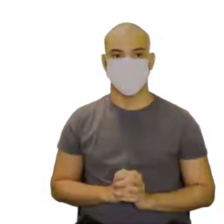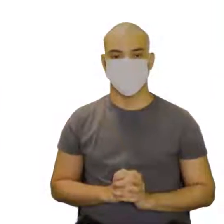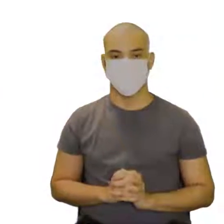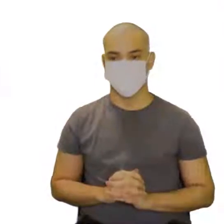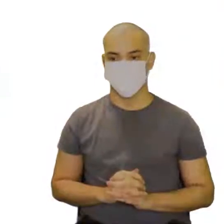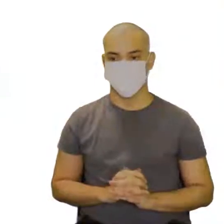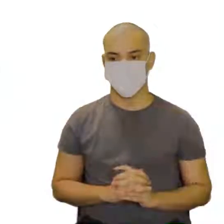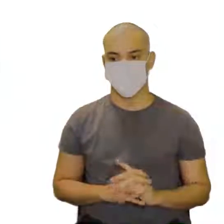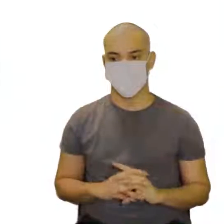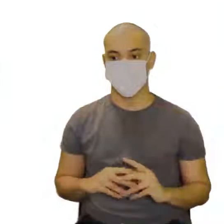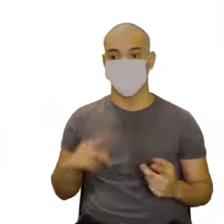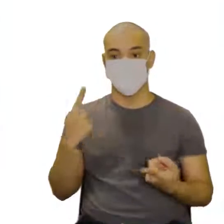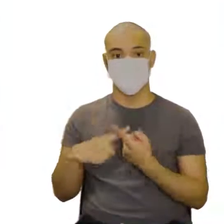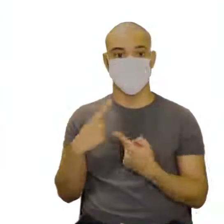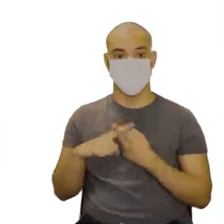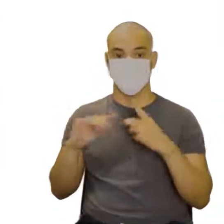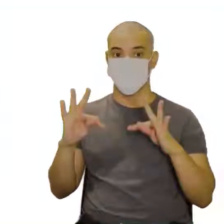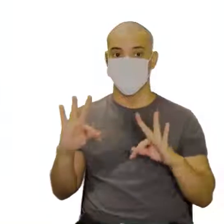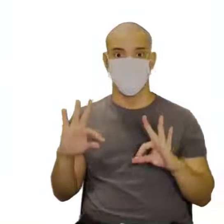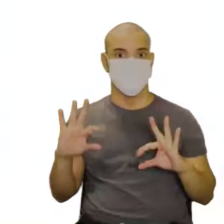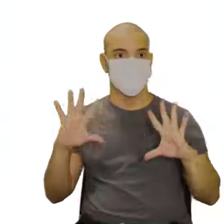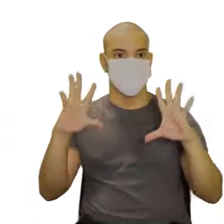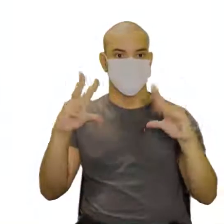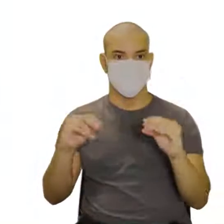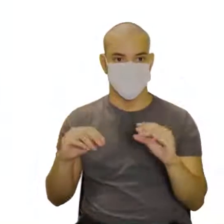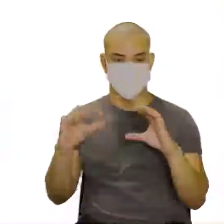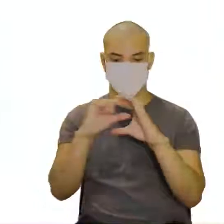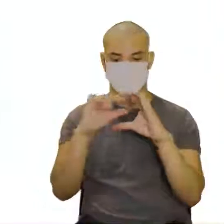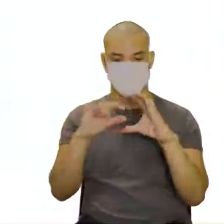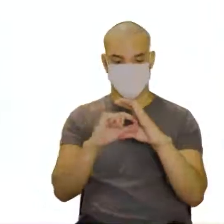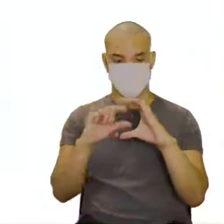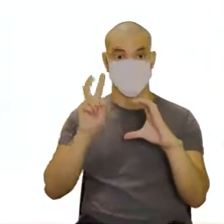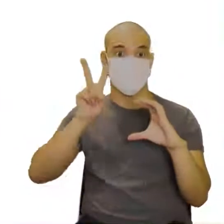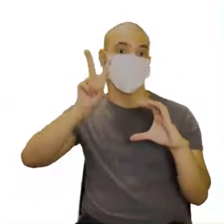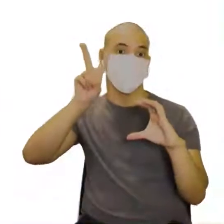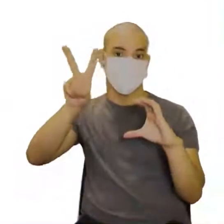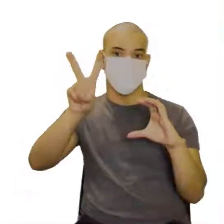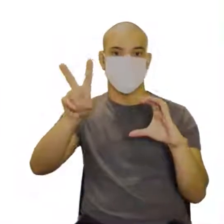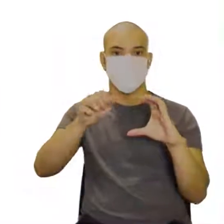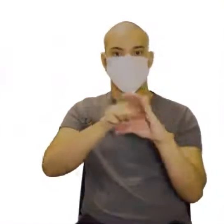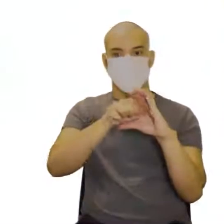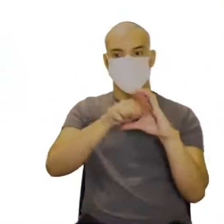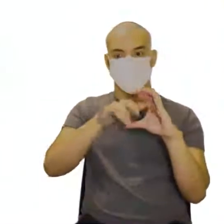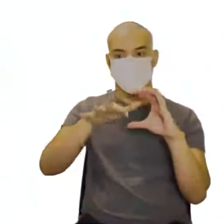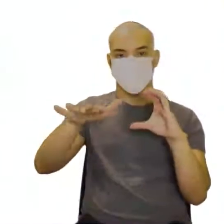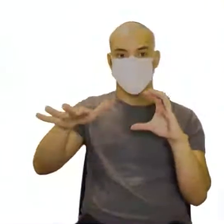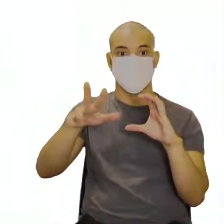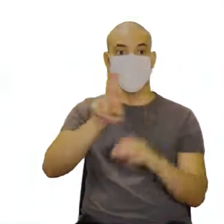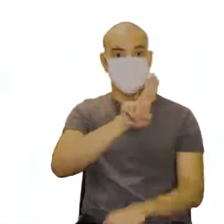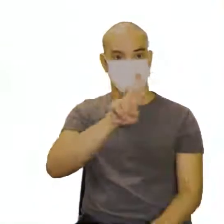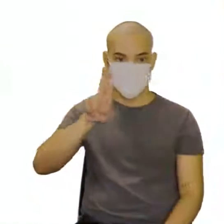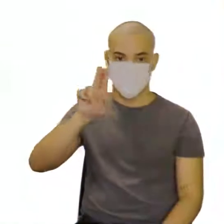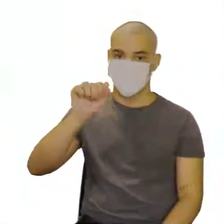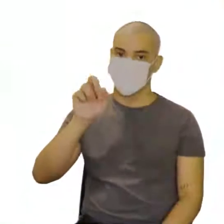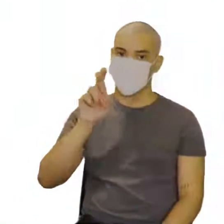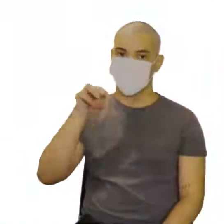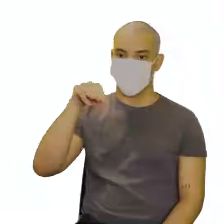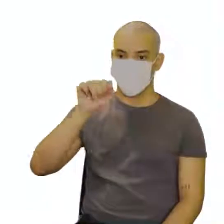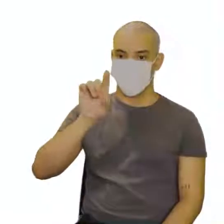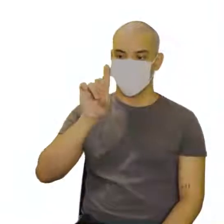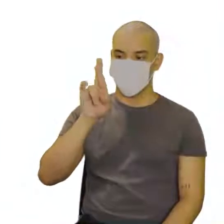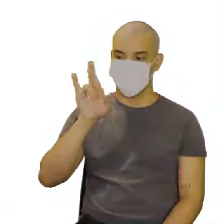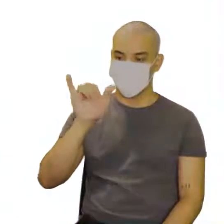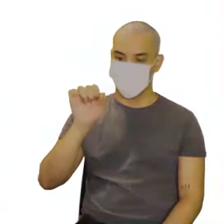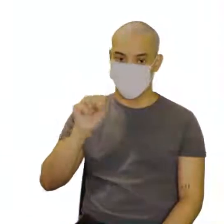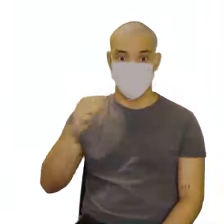Olha só, todo capacitor é formado por duas peças condutoras, denominadas armaduras. Então,